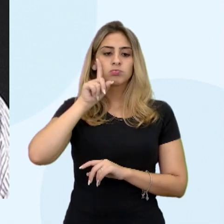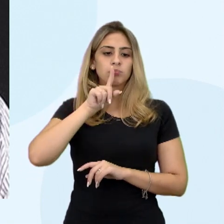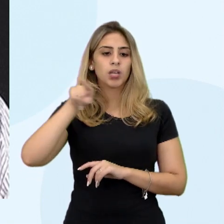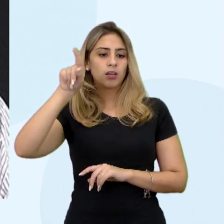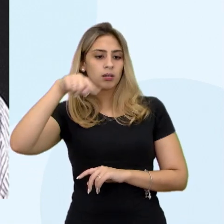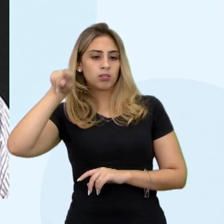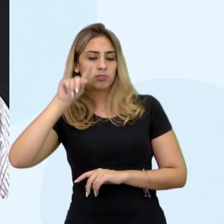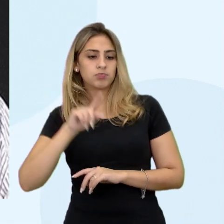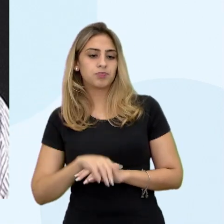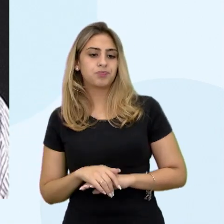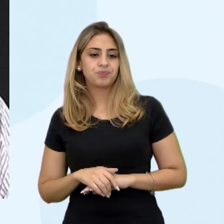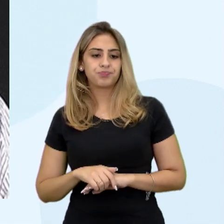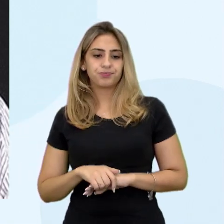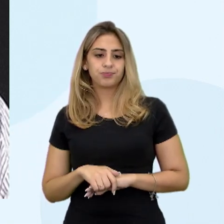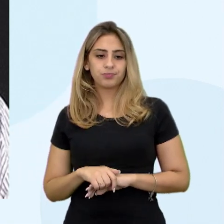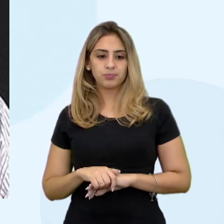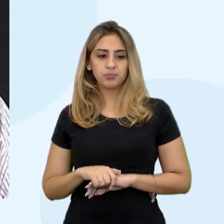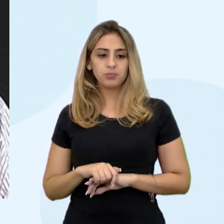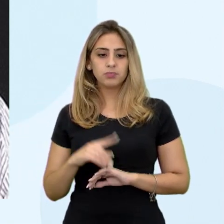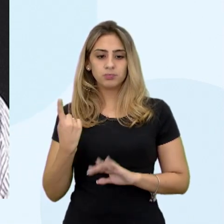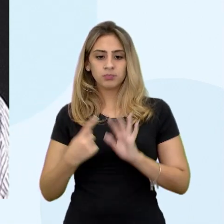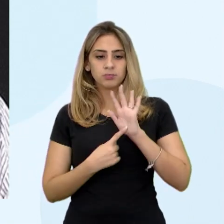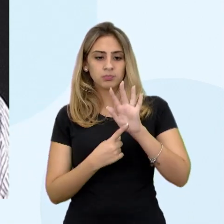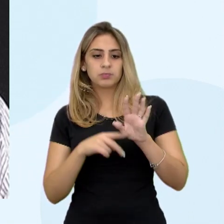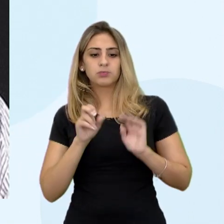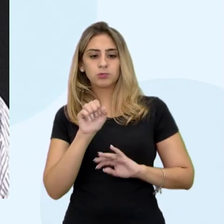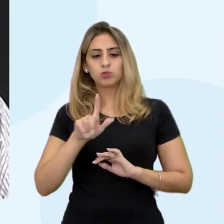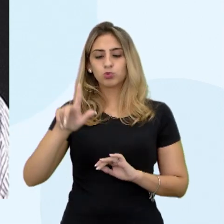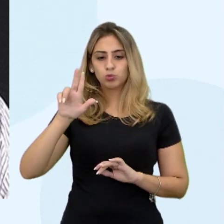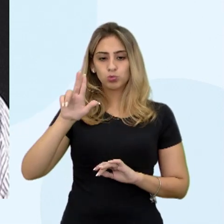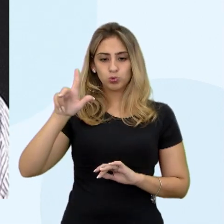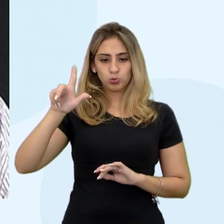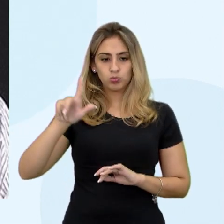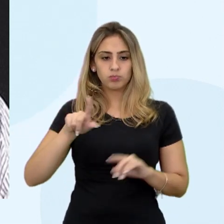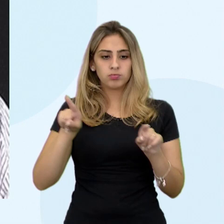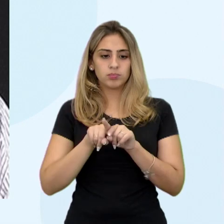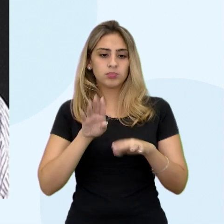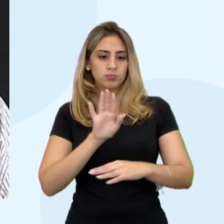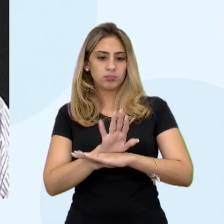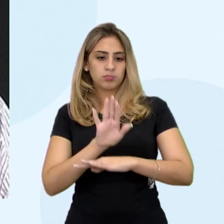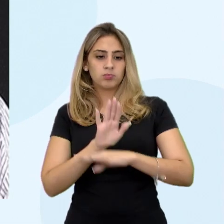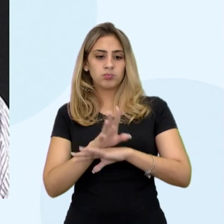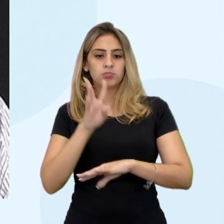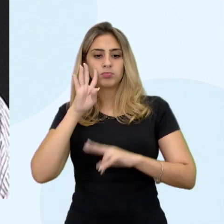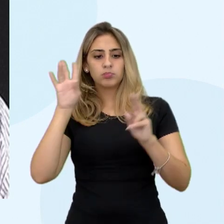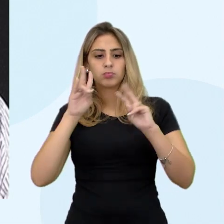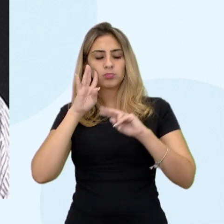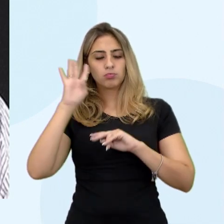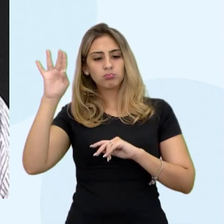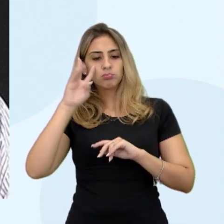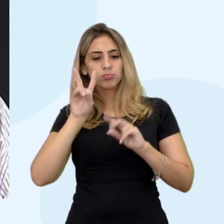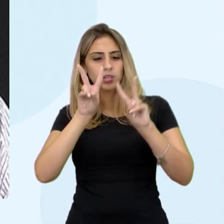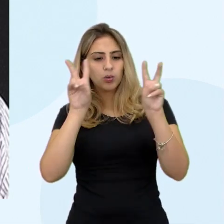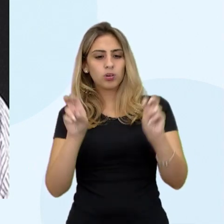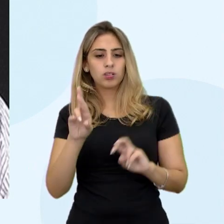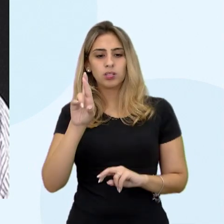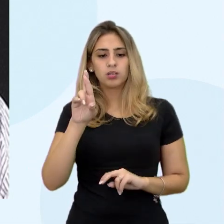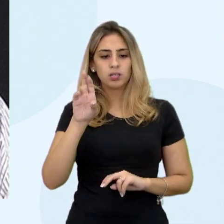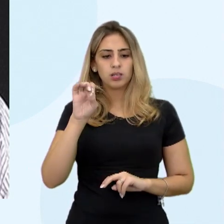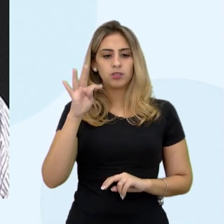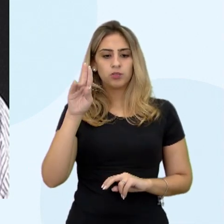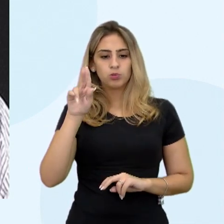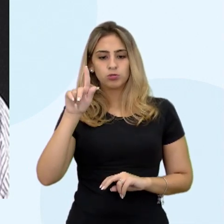Reconstituição de paleoclimas sul-americanos, sendo um dos elaboradores da teoria dos refúgios